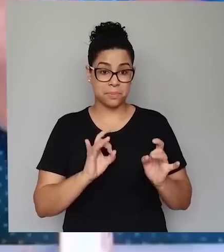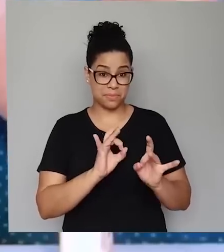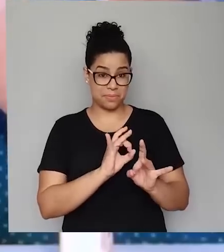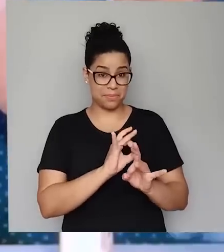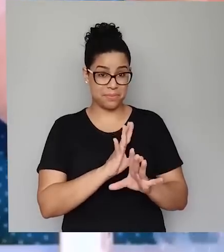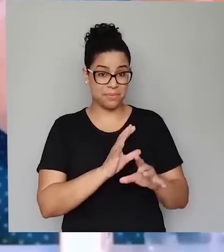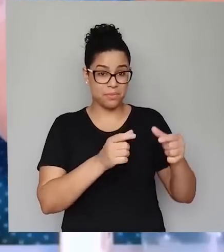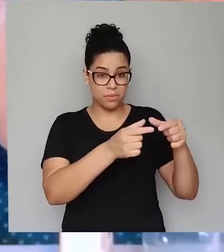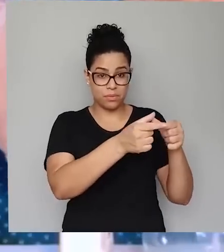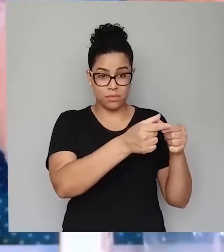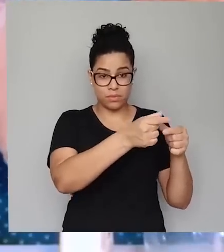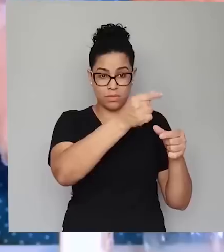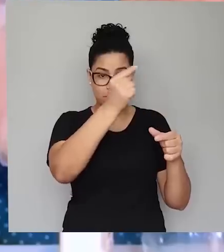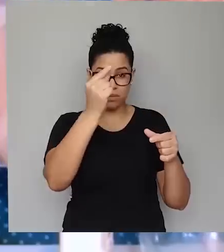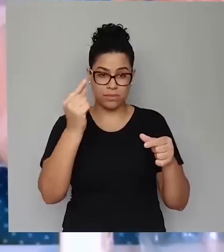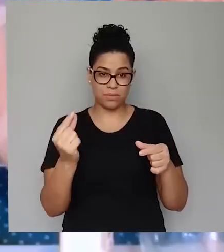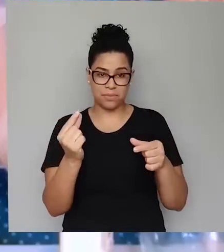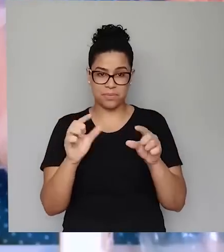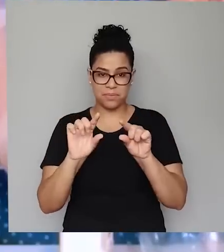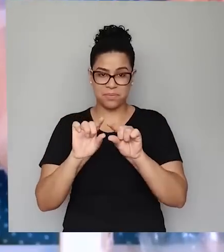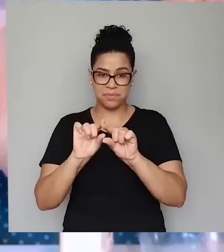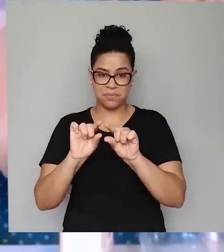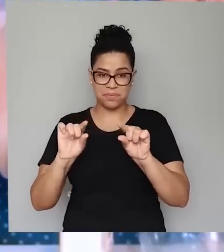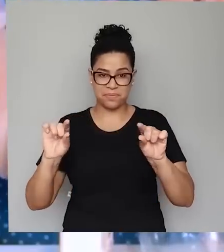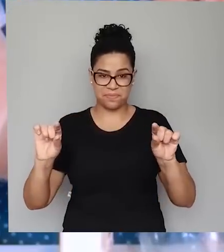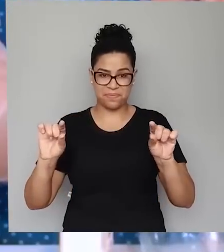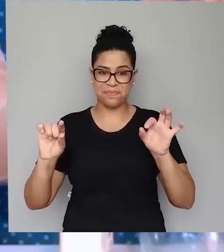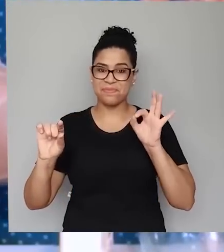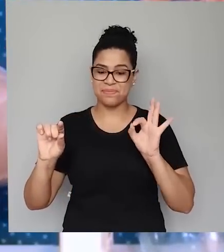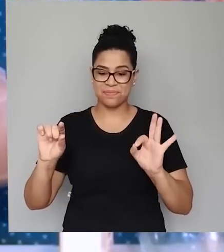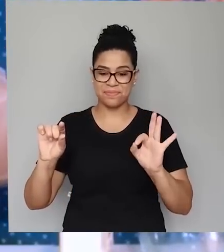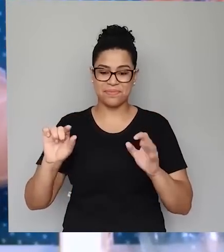Agora que ele colou, tá vendo?